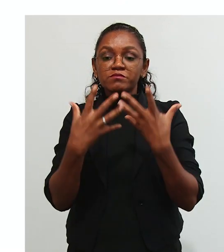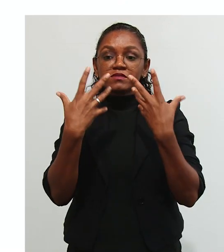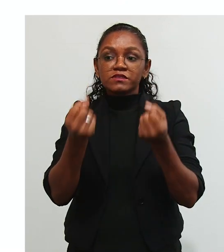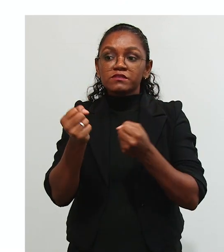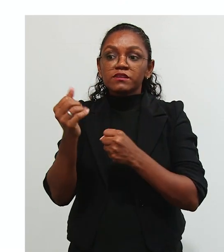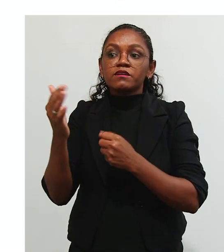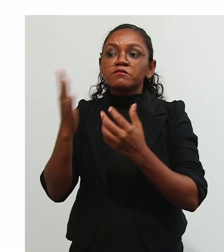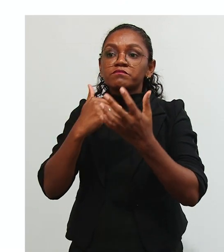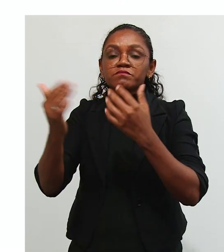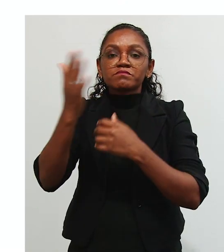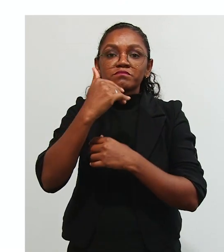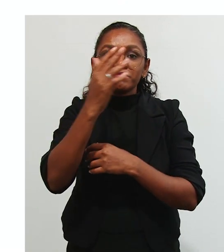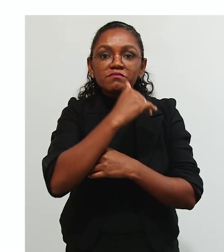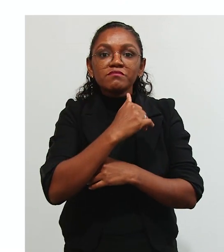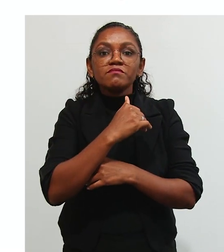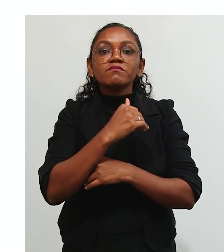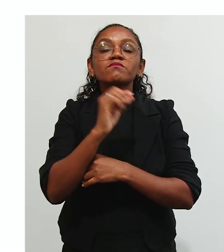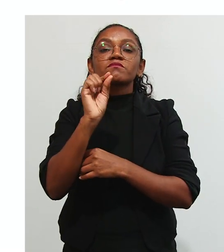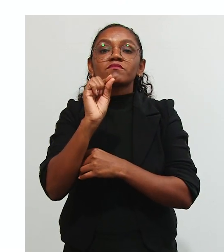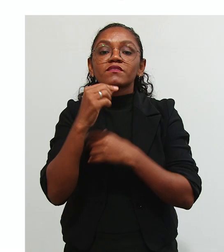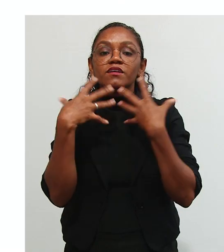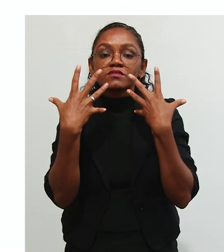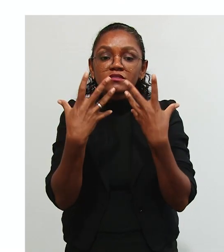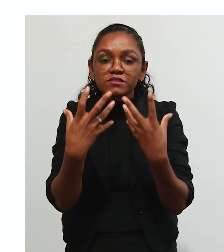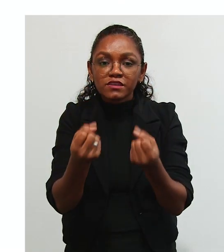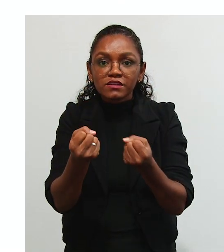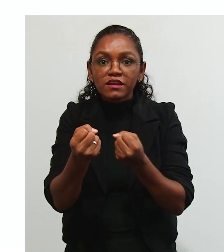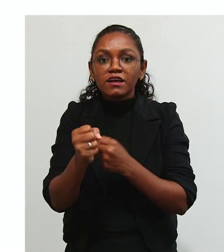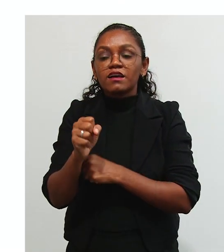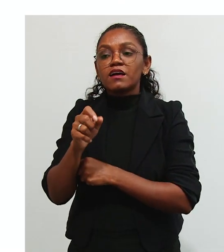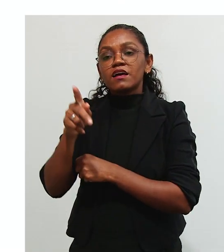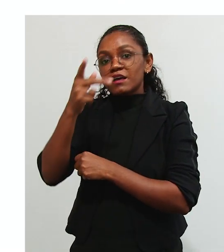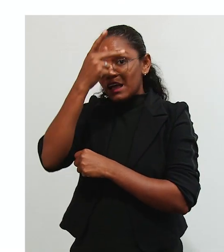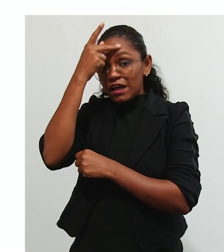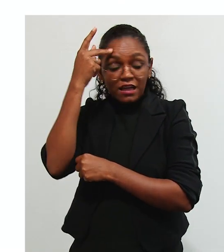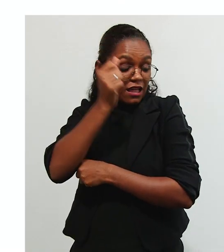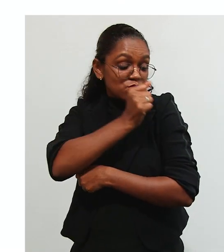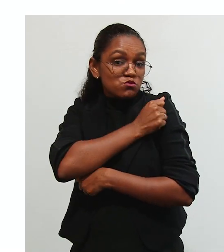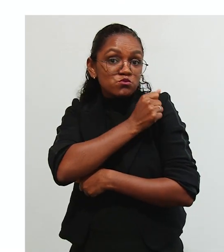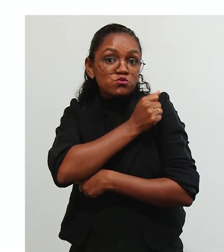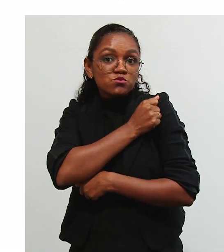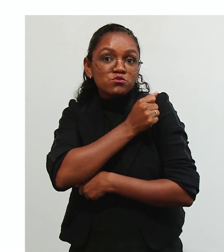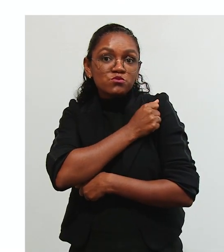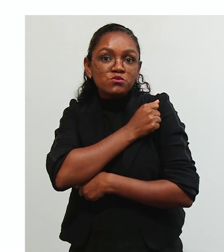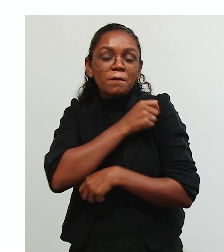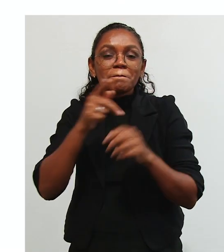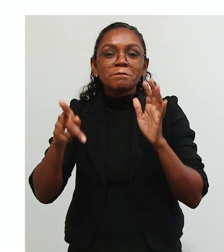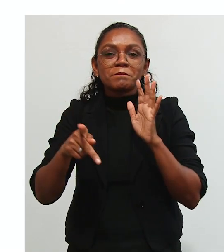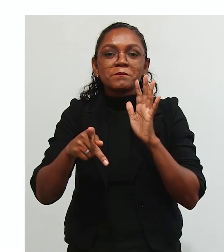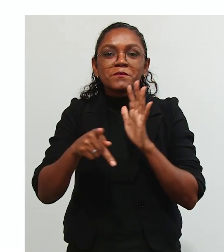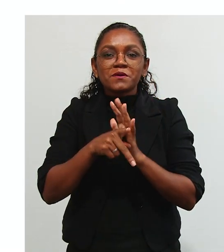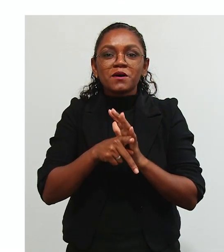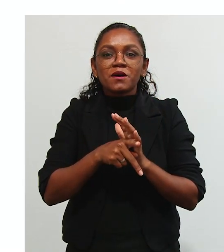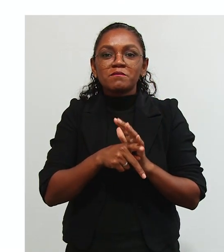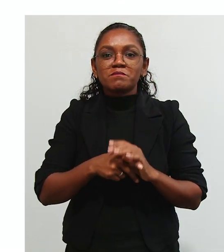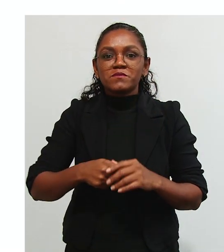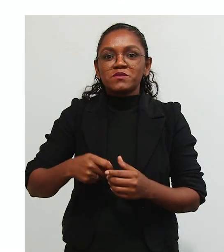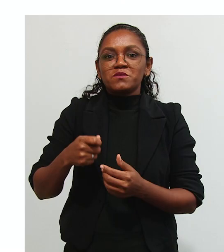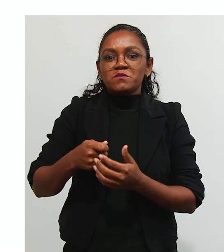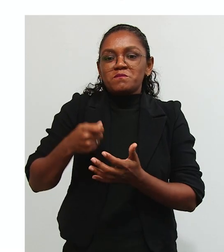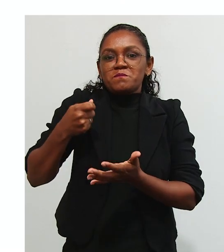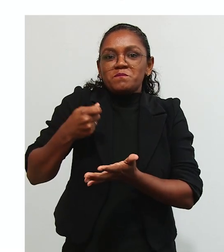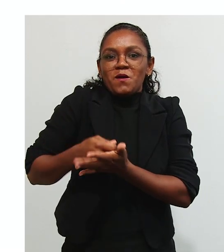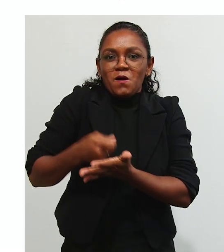perseguidos pelo regime totalitário, alunos que estavam no exílio. Então, que interessante essa visão, já aqui a gente percebe a